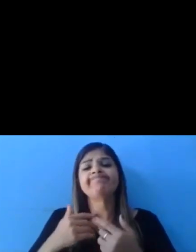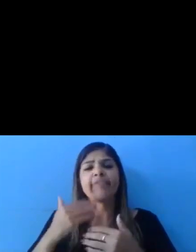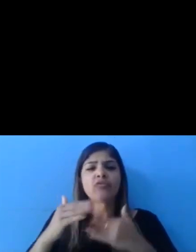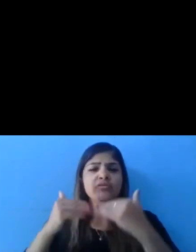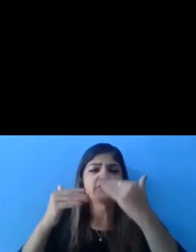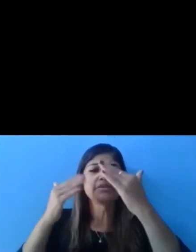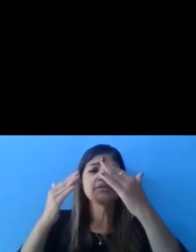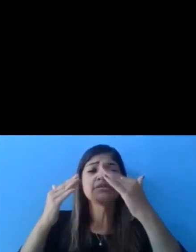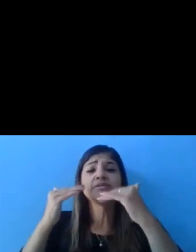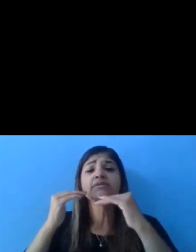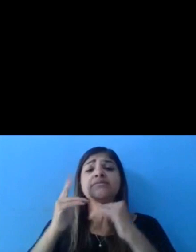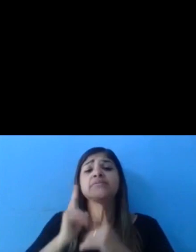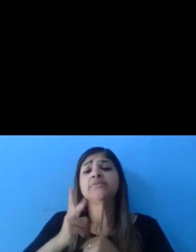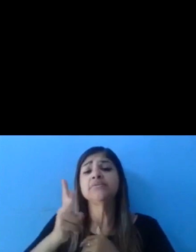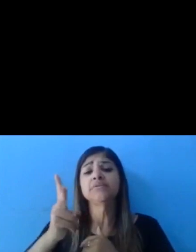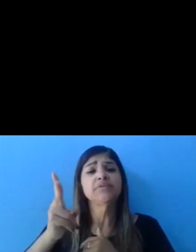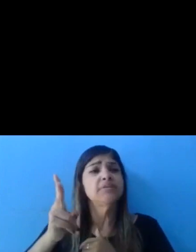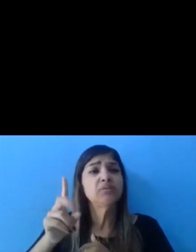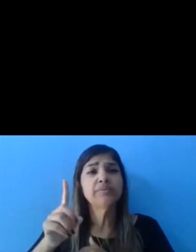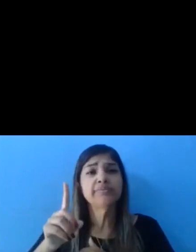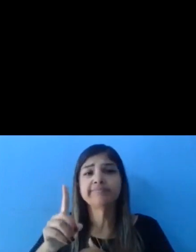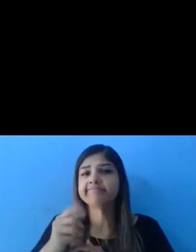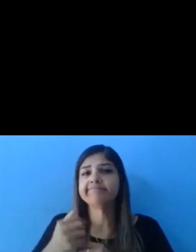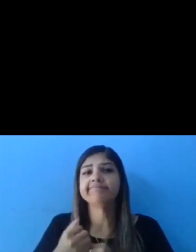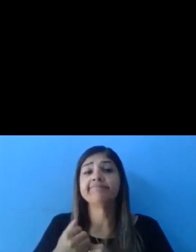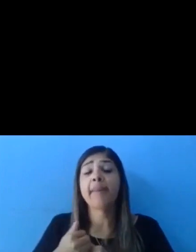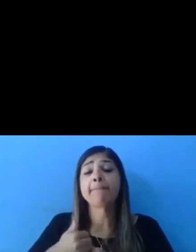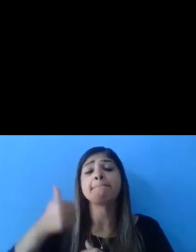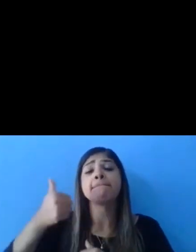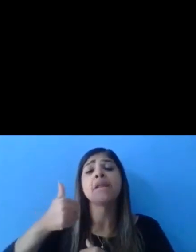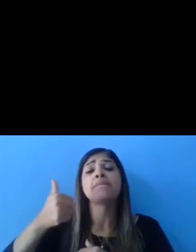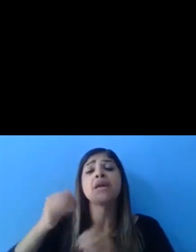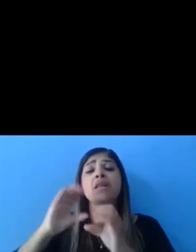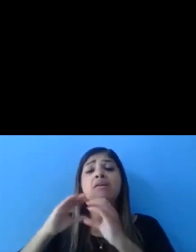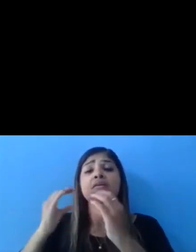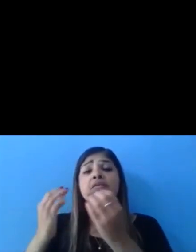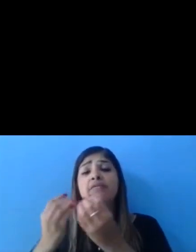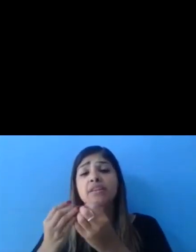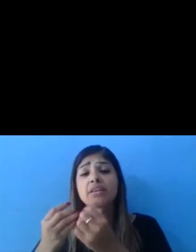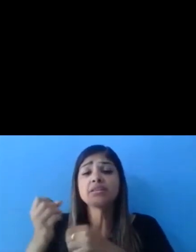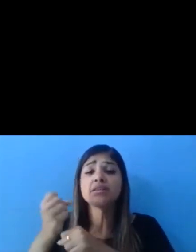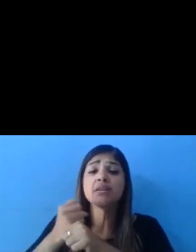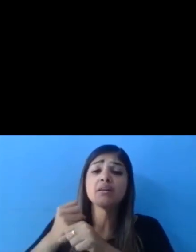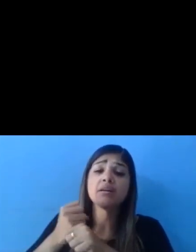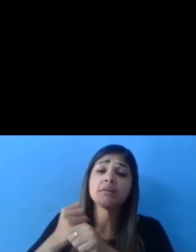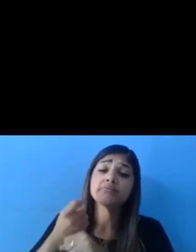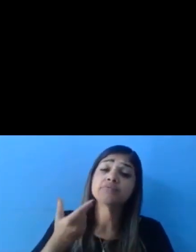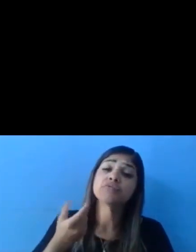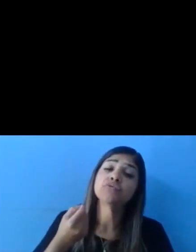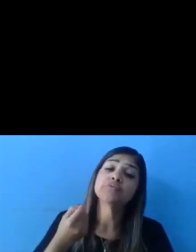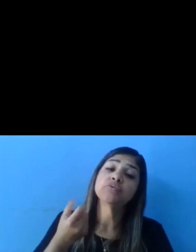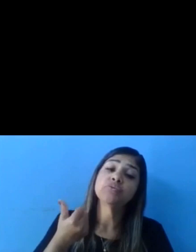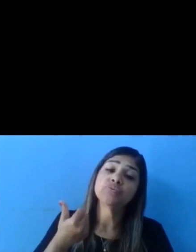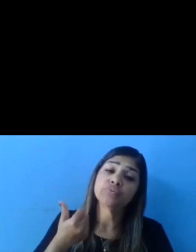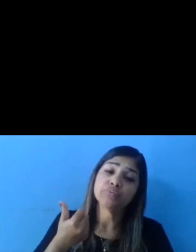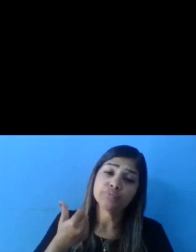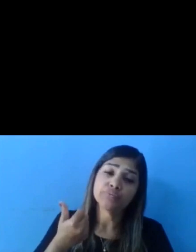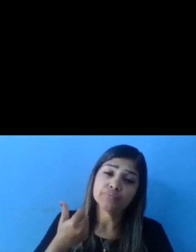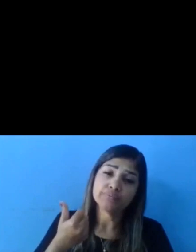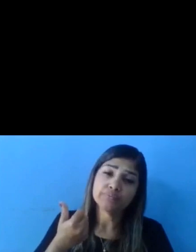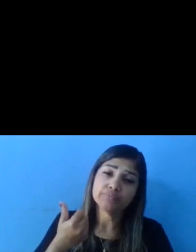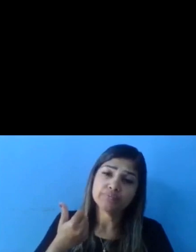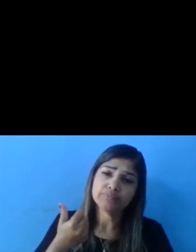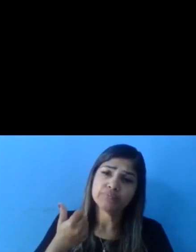estar aprendendo e evoluindo todo dia. Minha primeira conferência de digital foi em 2001, né? Desde então, eu estou